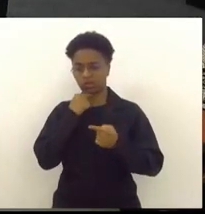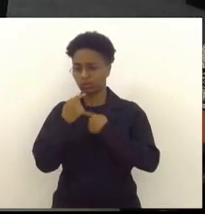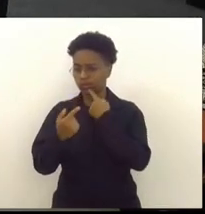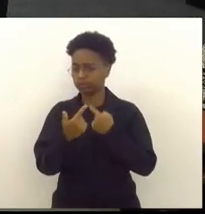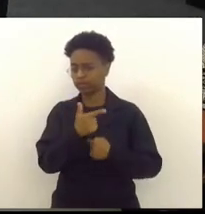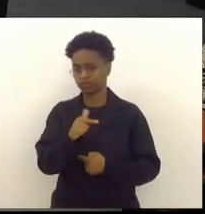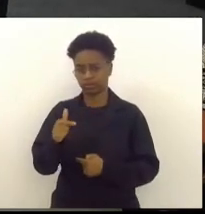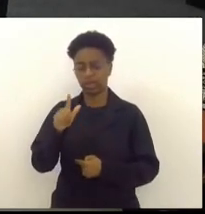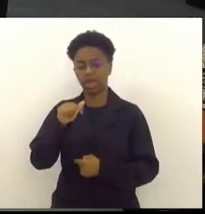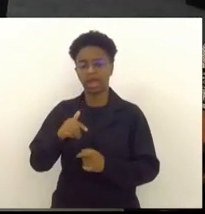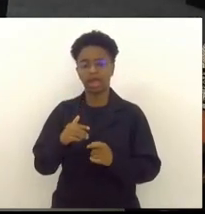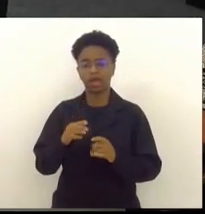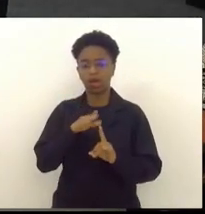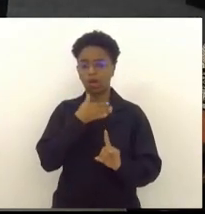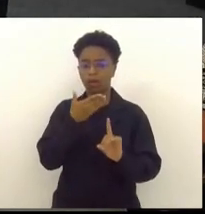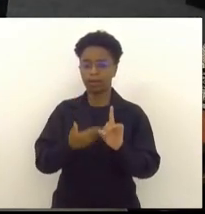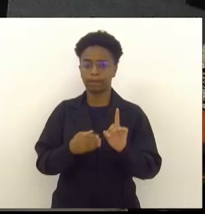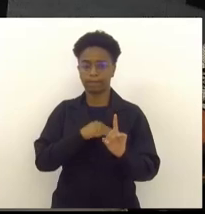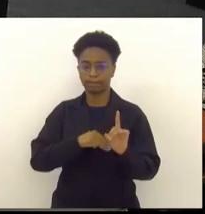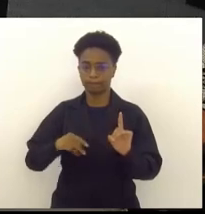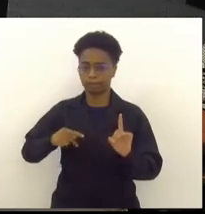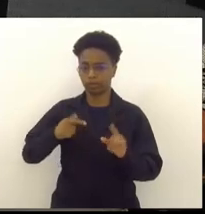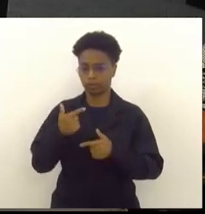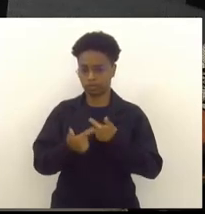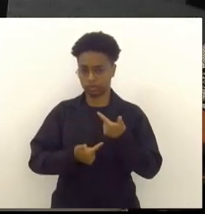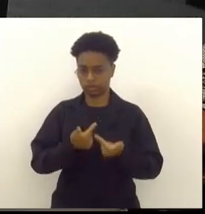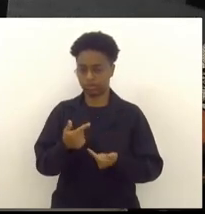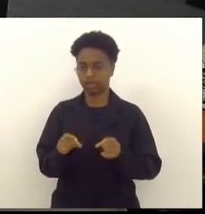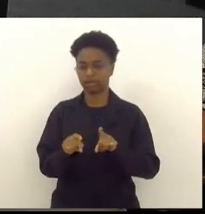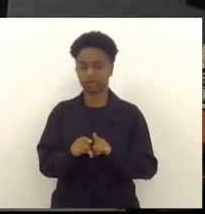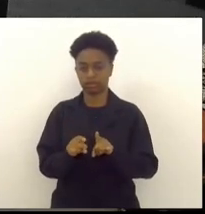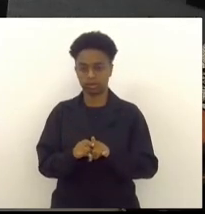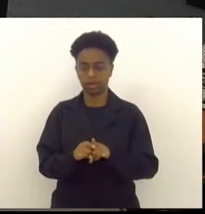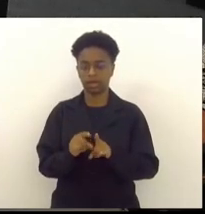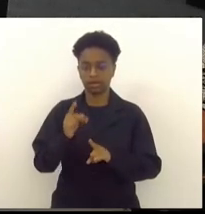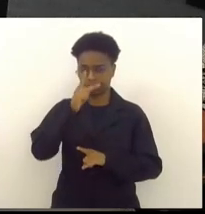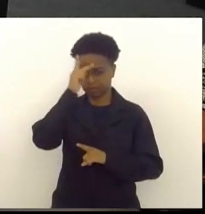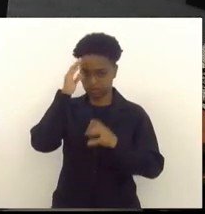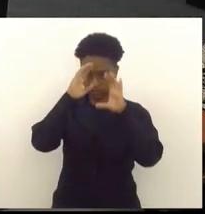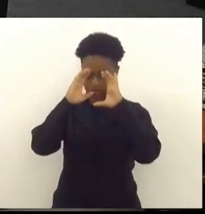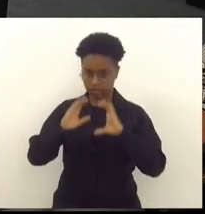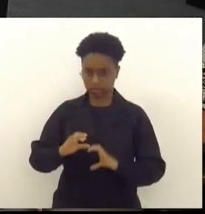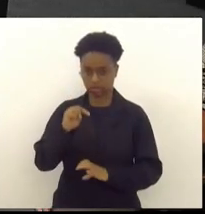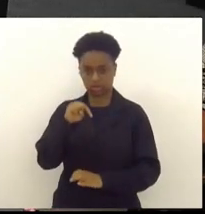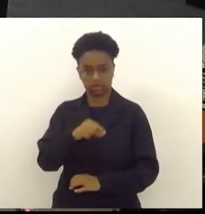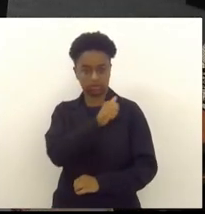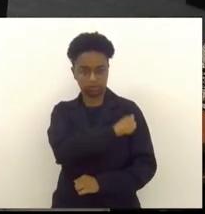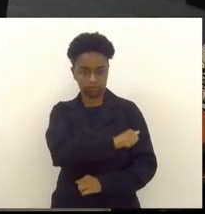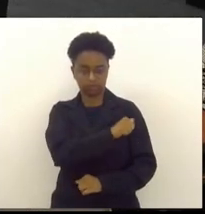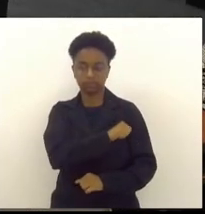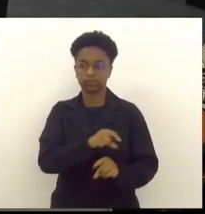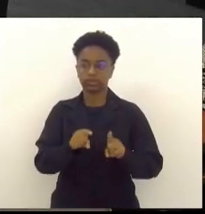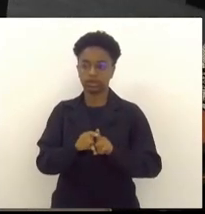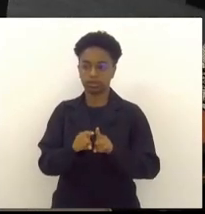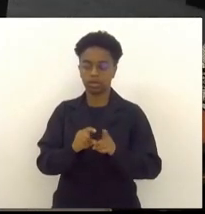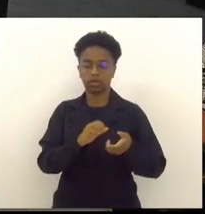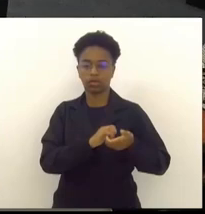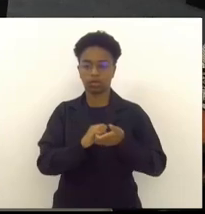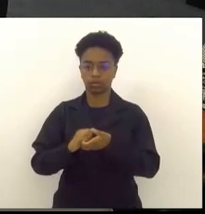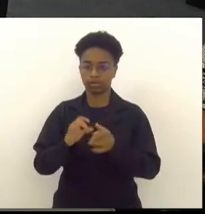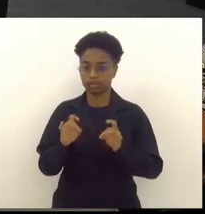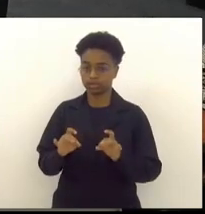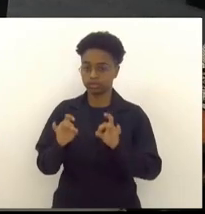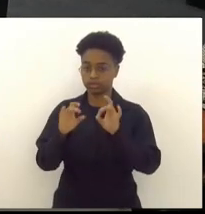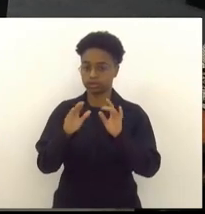homenagem ao Ministério Público do Trabalho. Cidadãos, cidadãs do Rio de Janeiro, e esse cumprimento eu dirijo muito